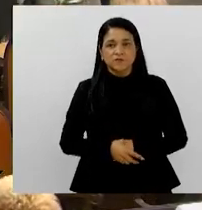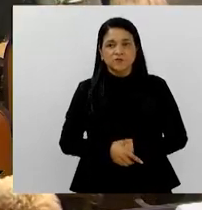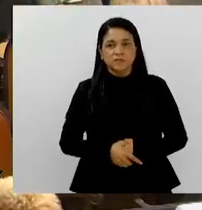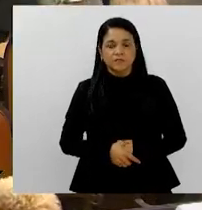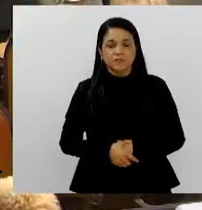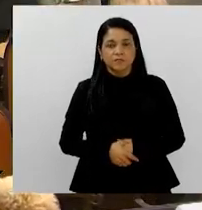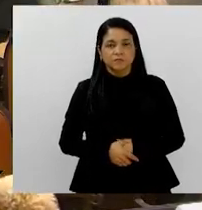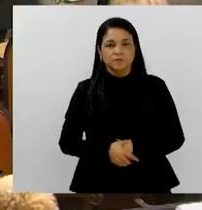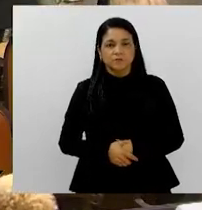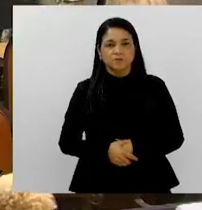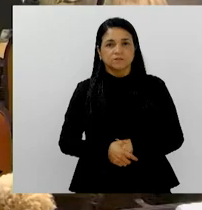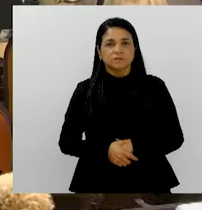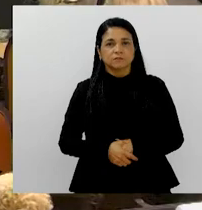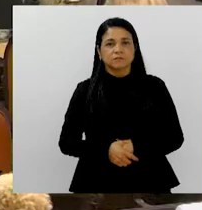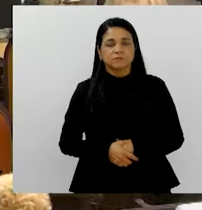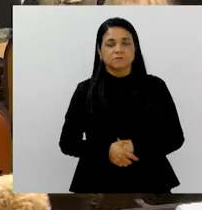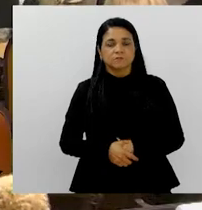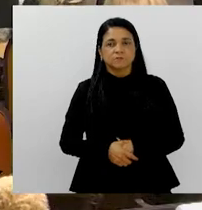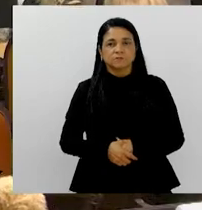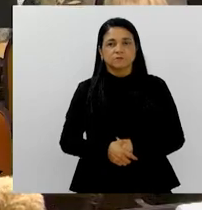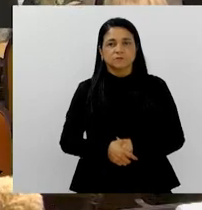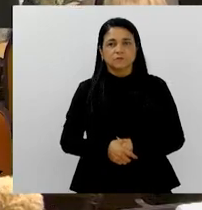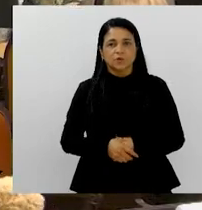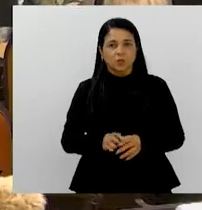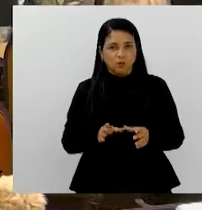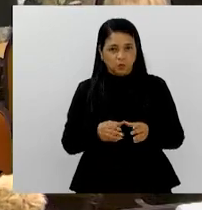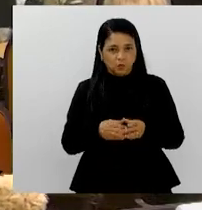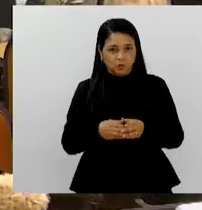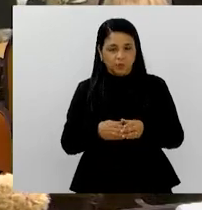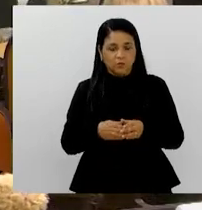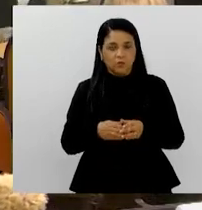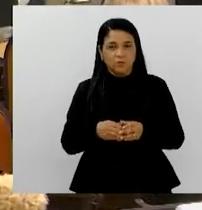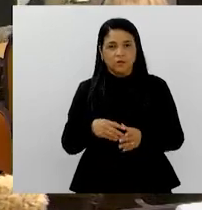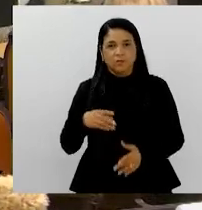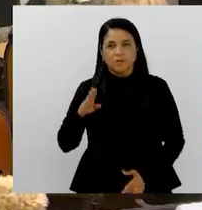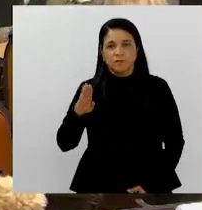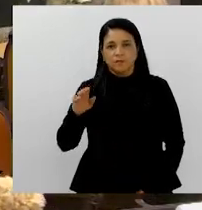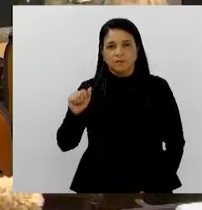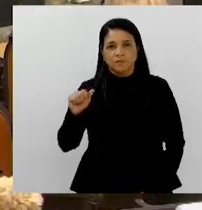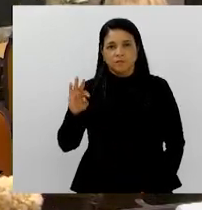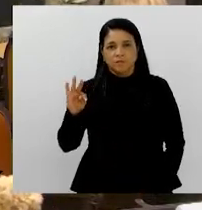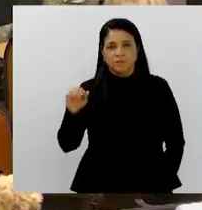Grupo Basta Ter Princípios está presente?